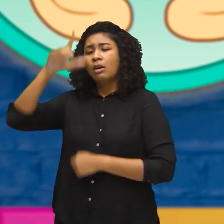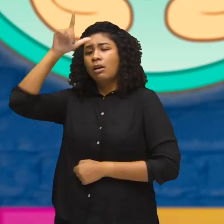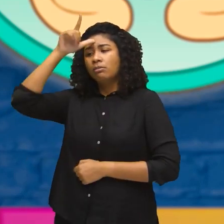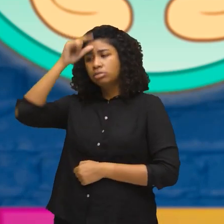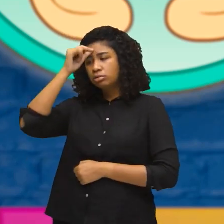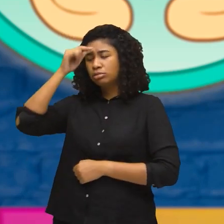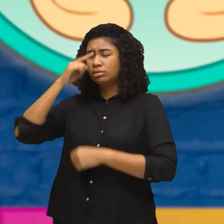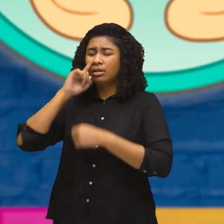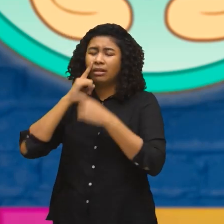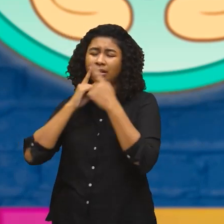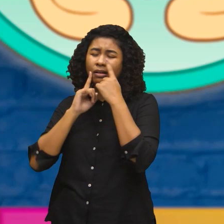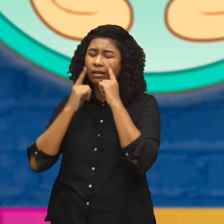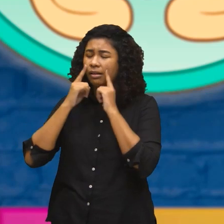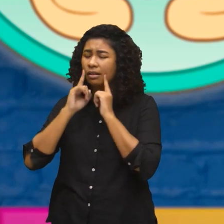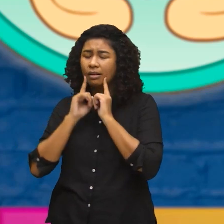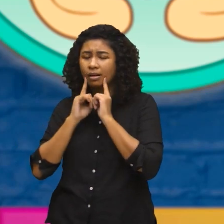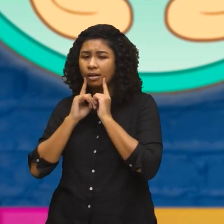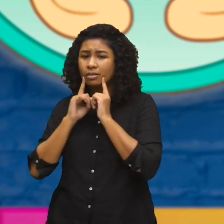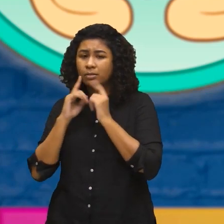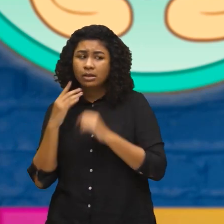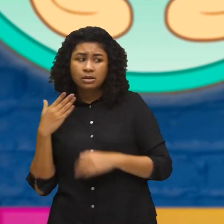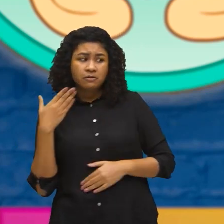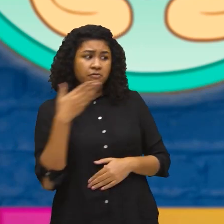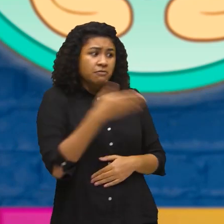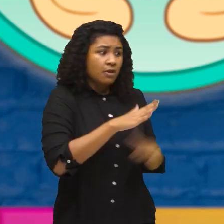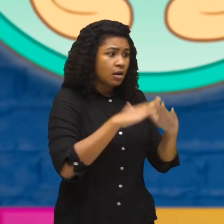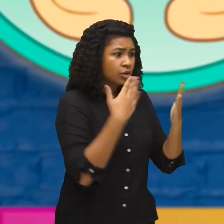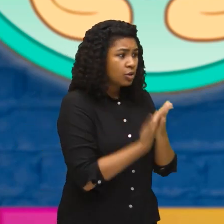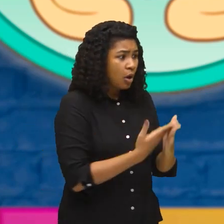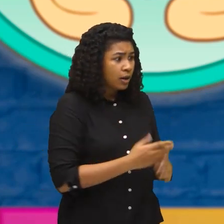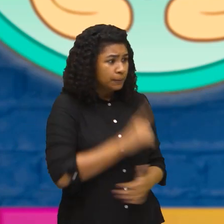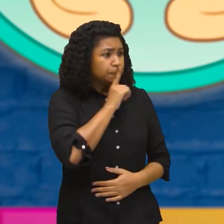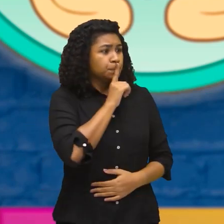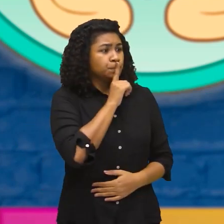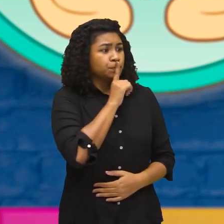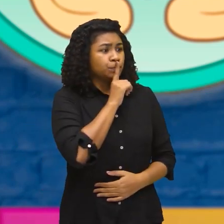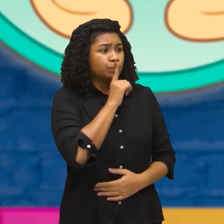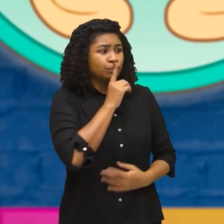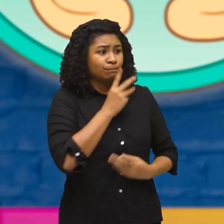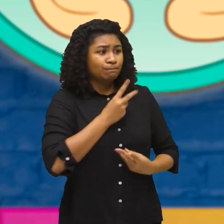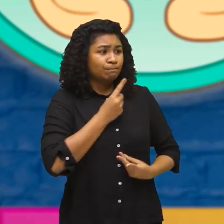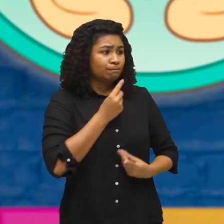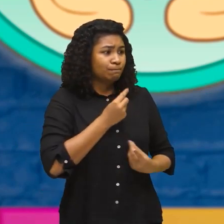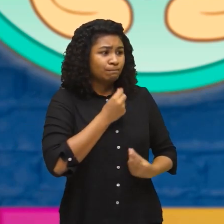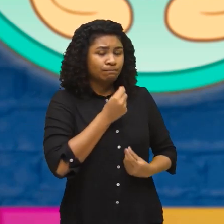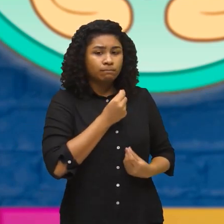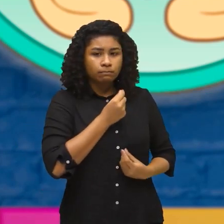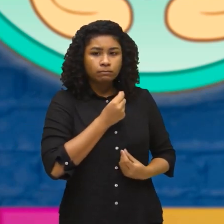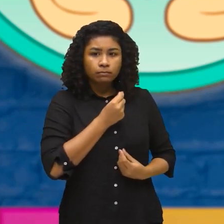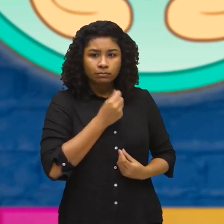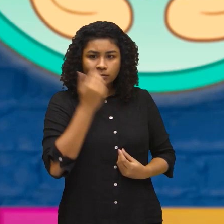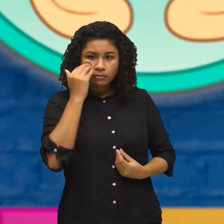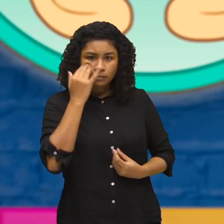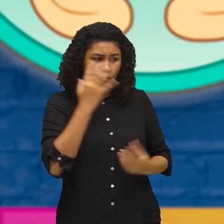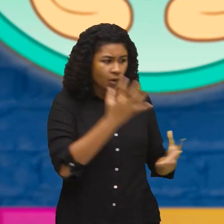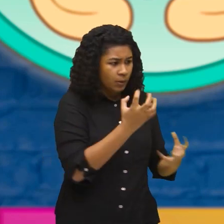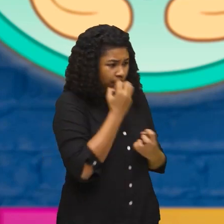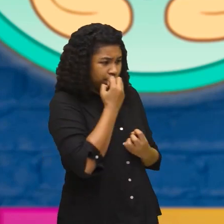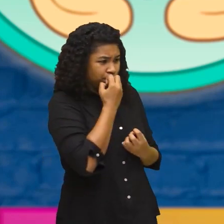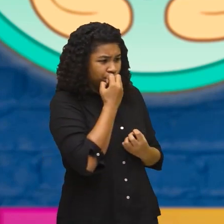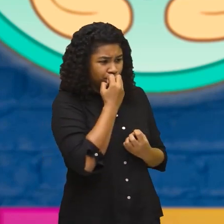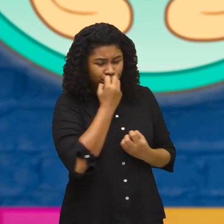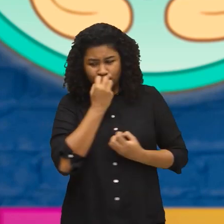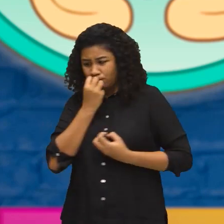ambiente impróprio, um ambiente de violência. Aí ela começa a chorar. A criança, ela não vai saber explicar